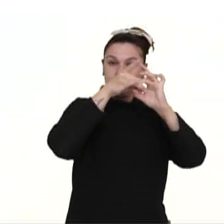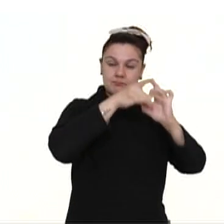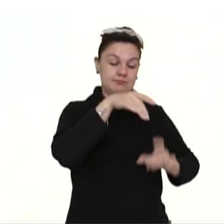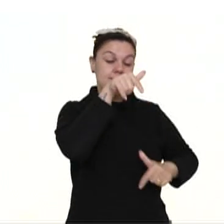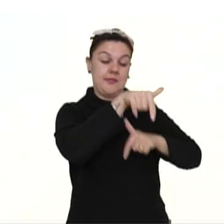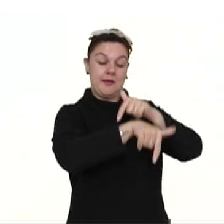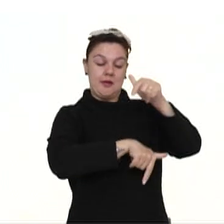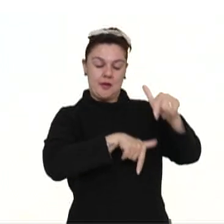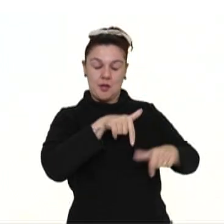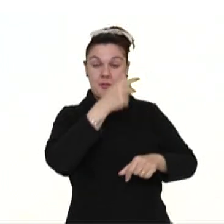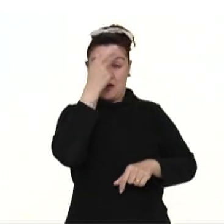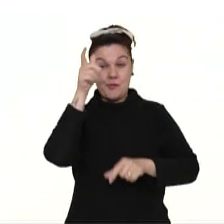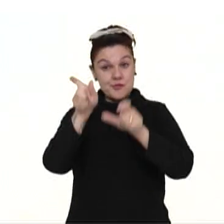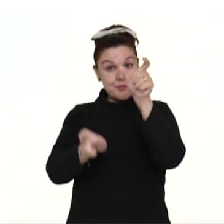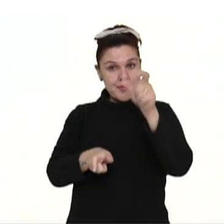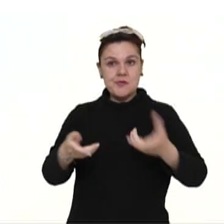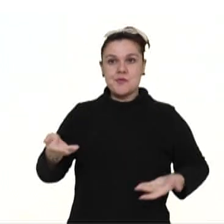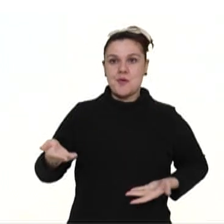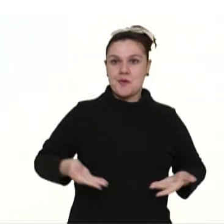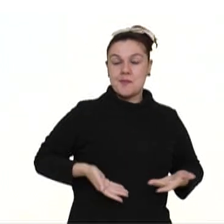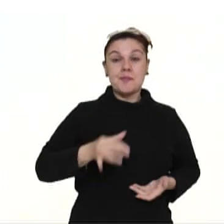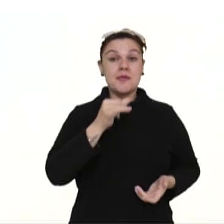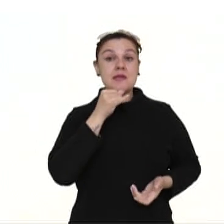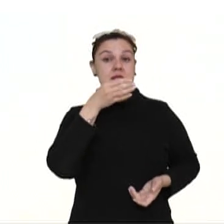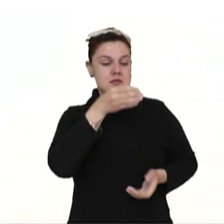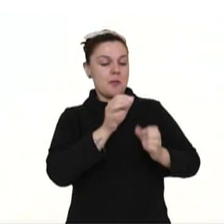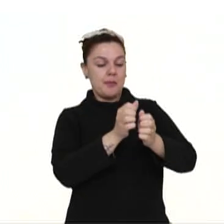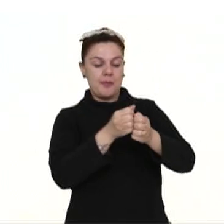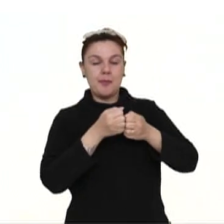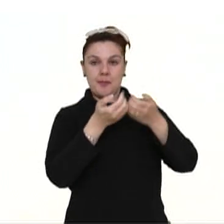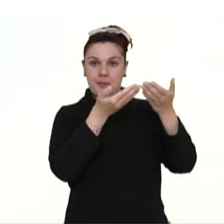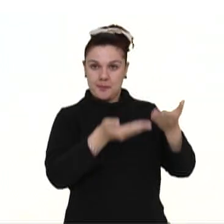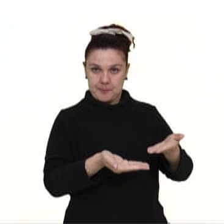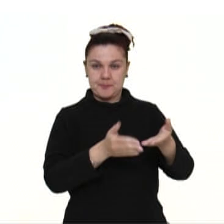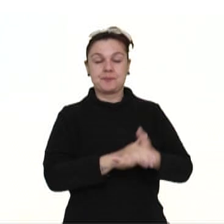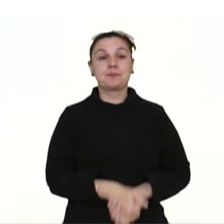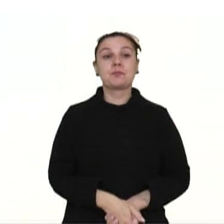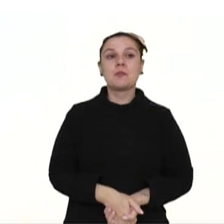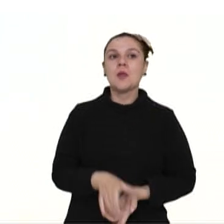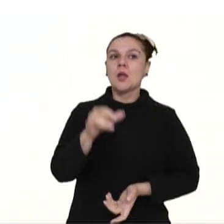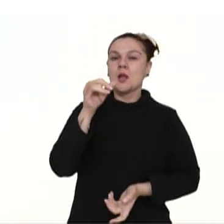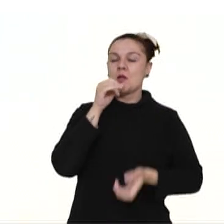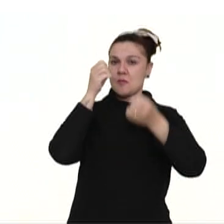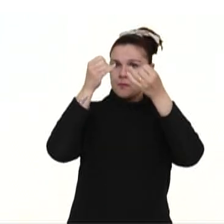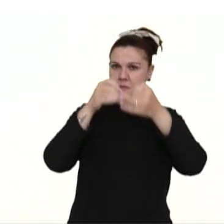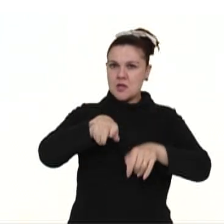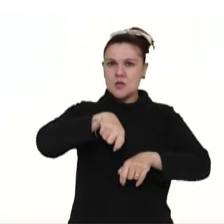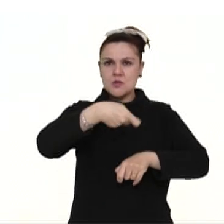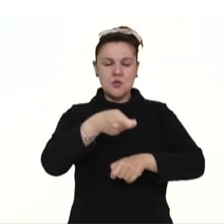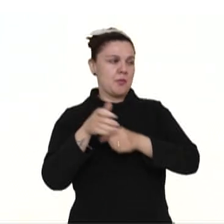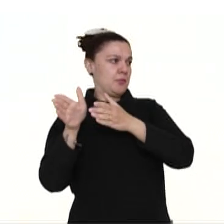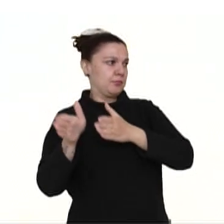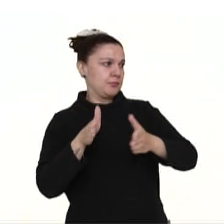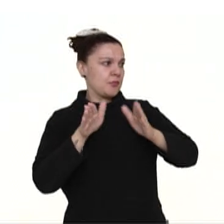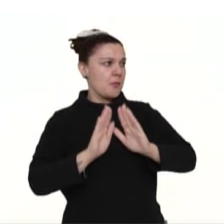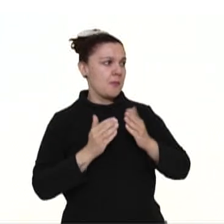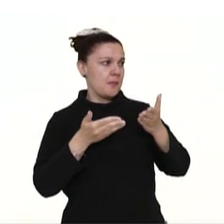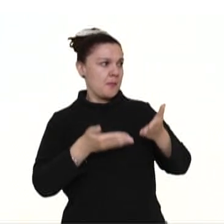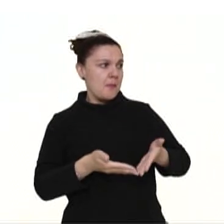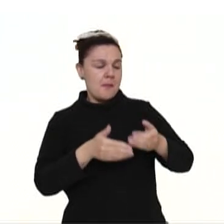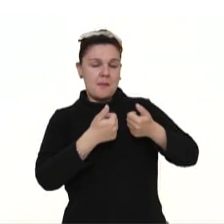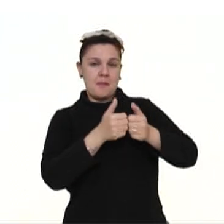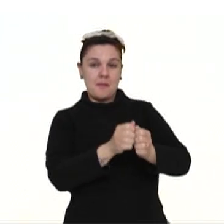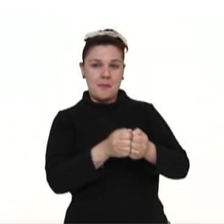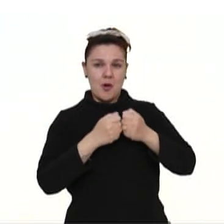de trabalho e de trabalhadores. Exemplo, o pão. Então vamos falar um pouquinho da produção do pão, tudo que envolve para fazer um